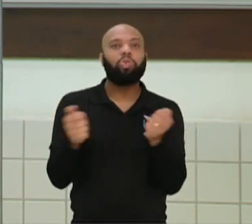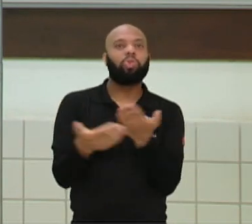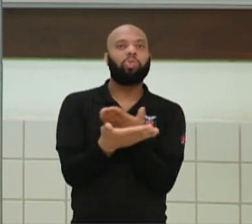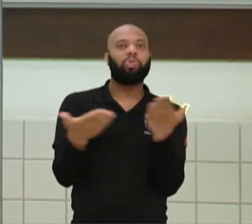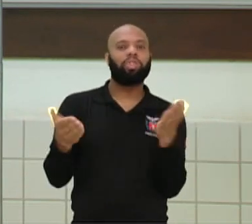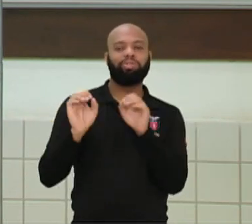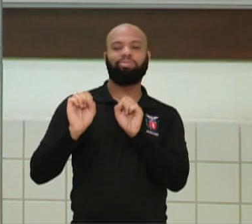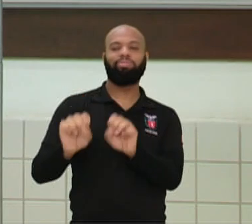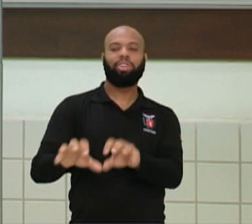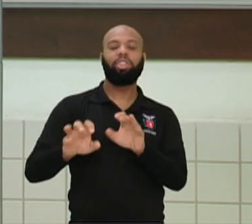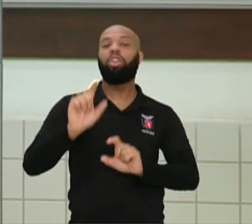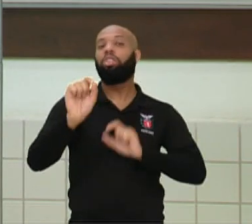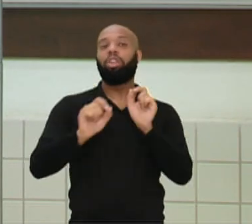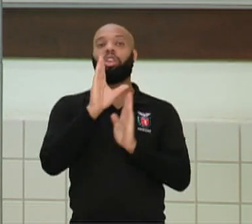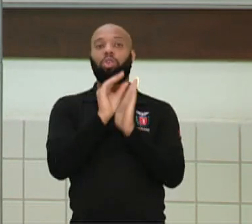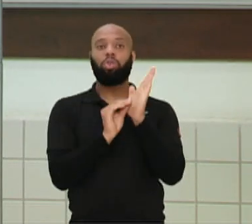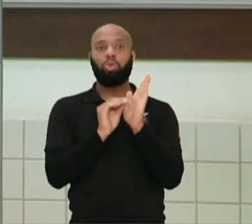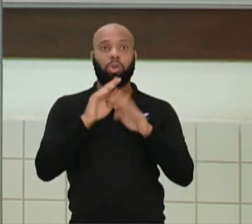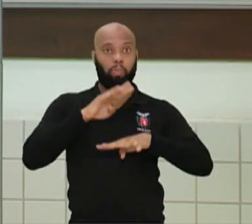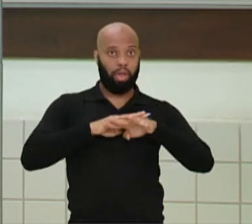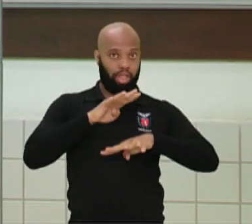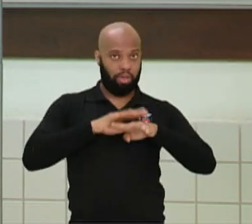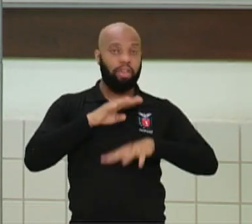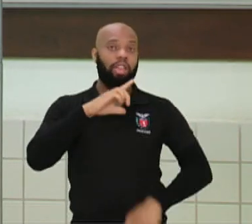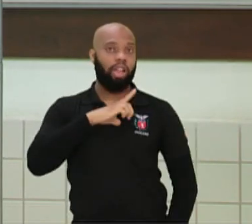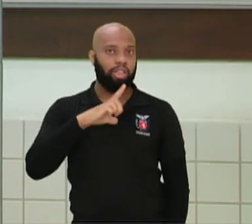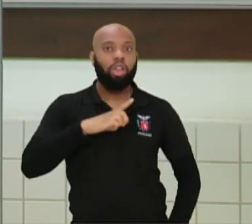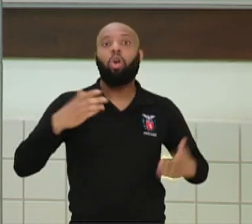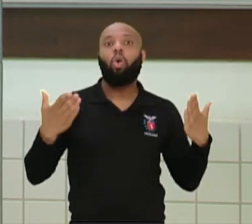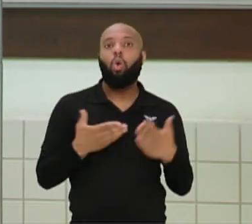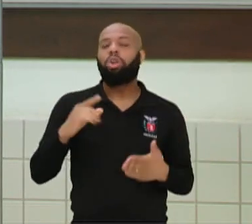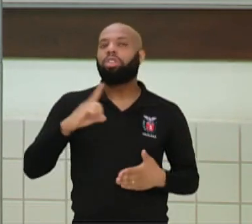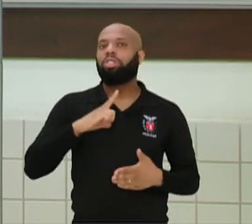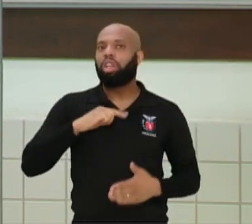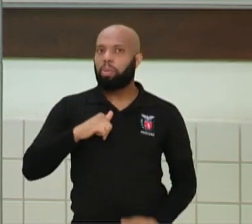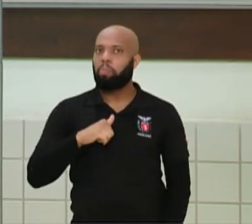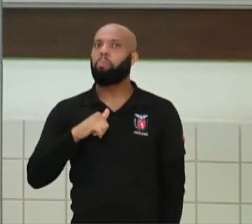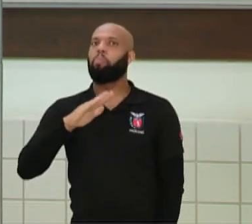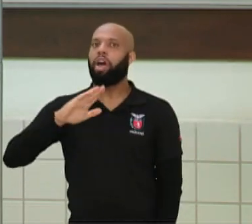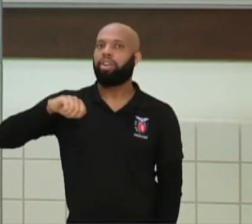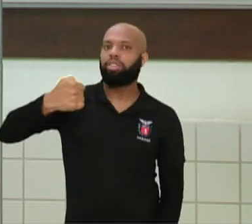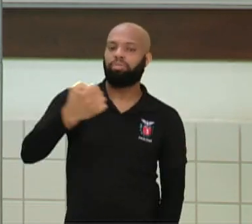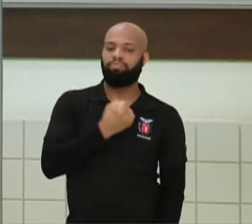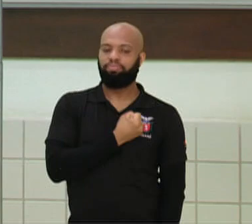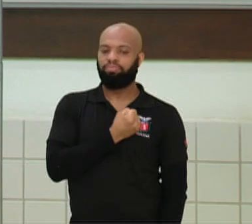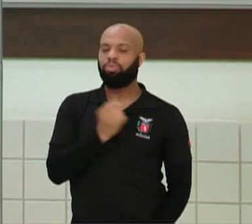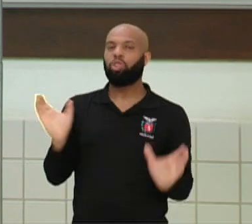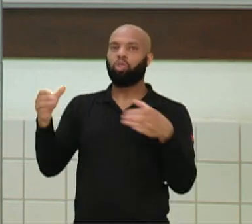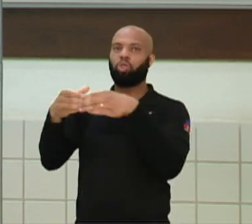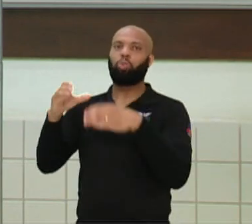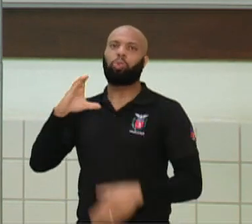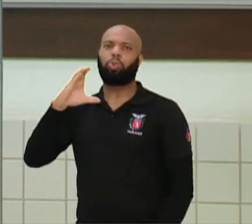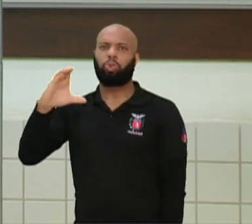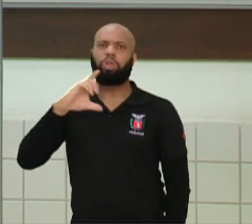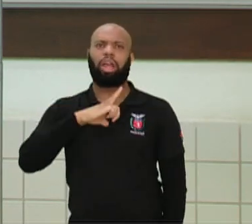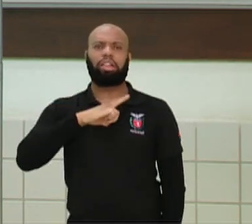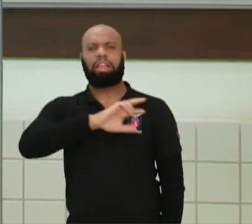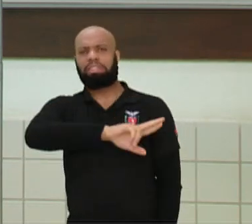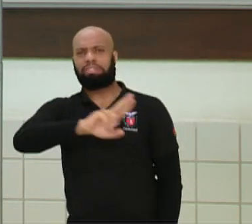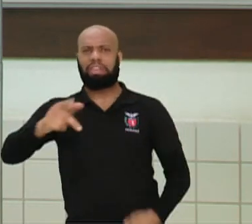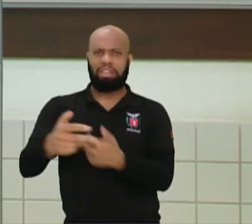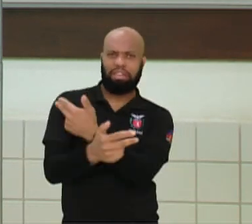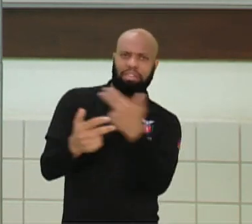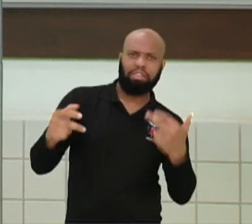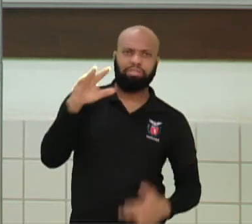vocês tratando do conteúdo de matemática. A gente vai falar ainda mais um pouquinho sobre números complexos, é bem extenso esse